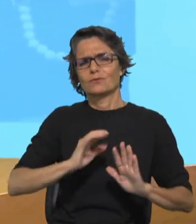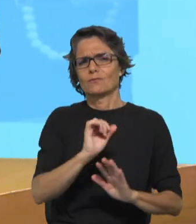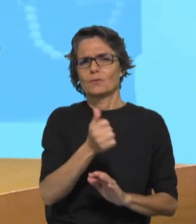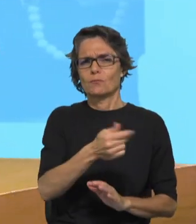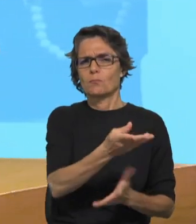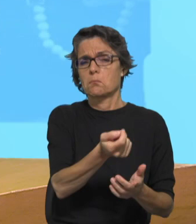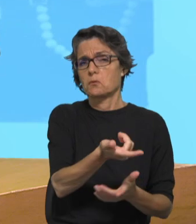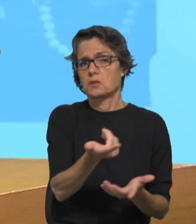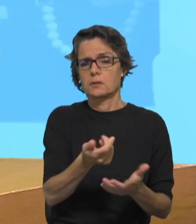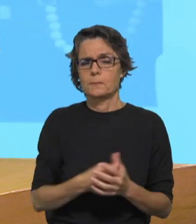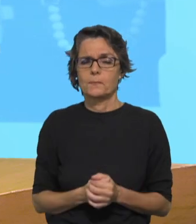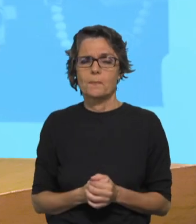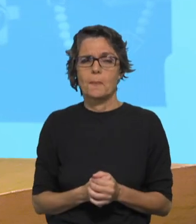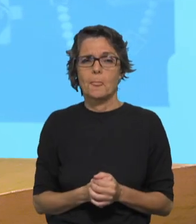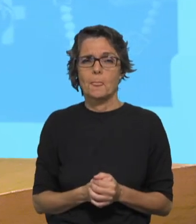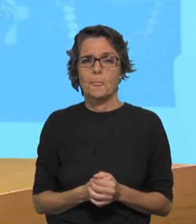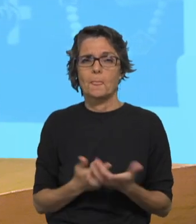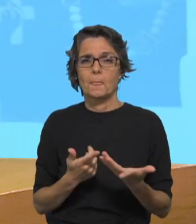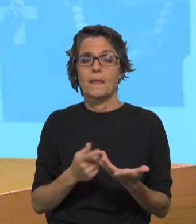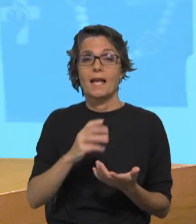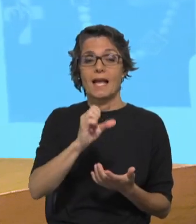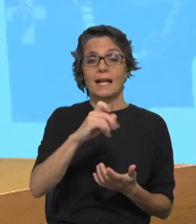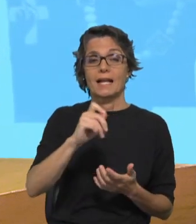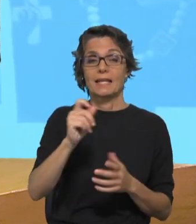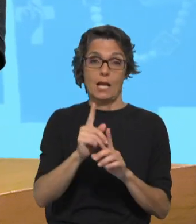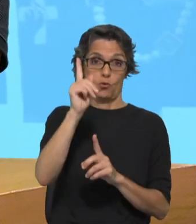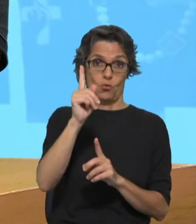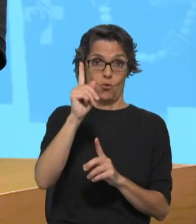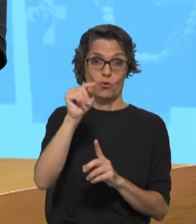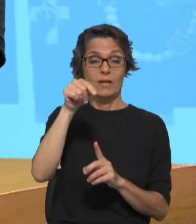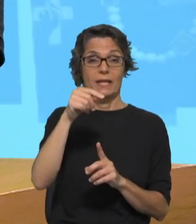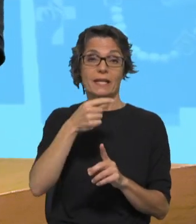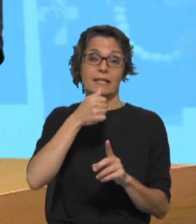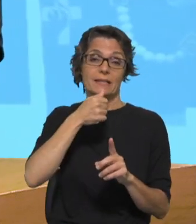Então saiu do país. Galileia fica ao norte e ele foi para Tiro e